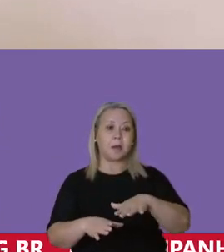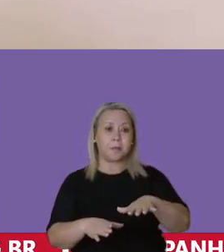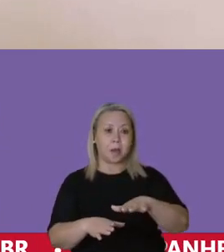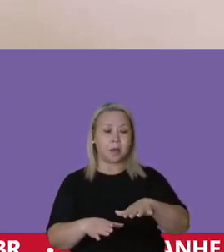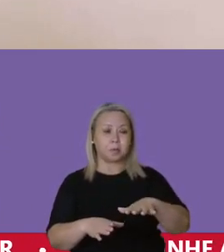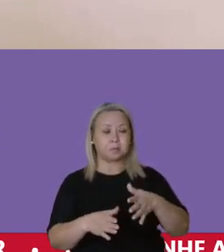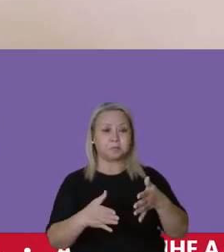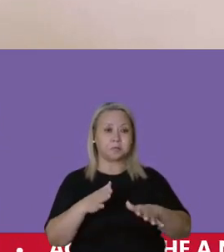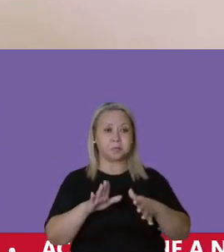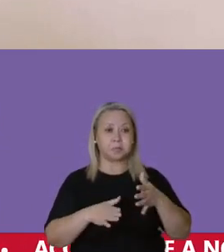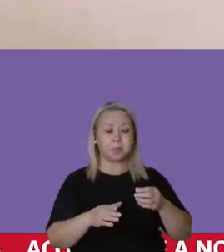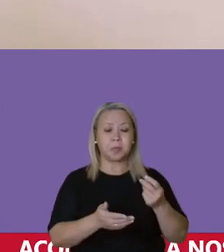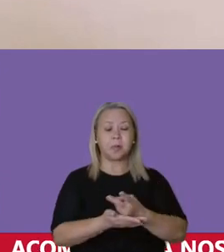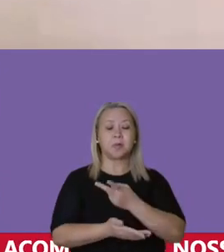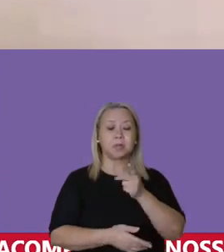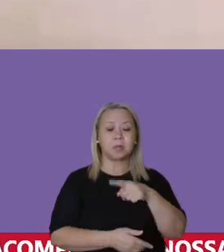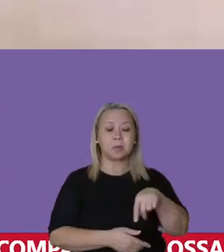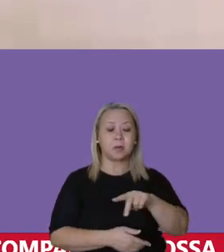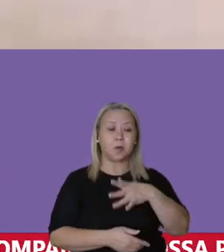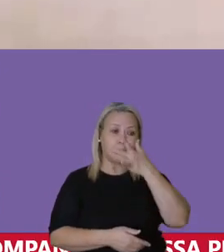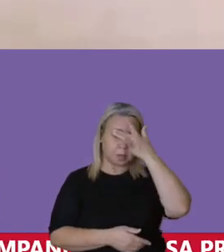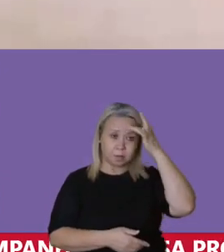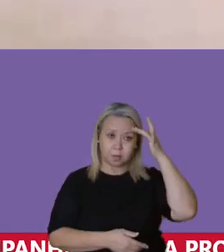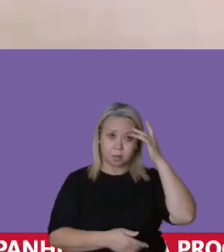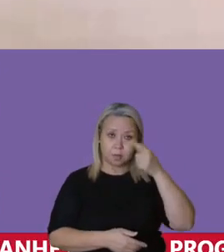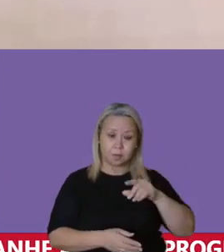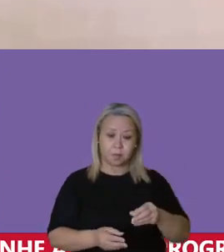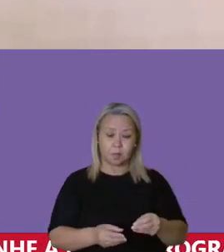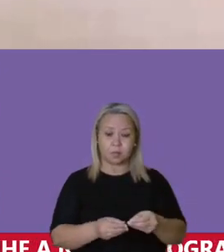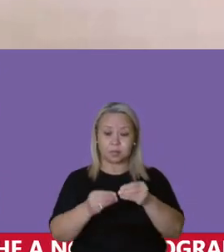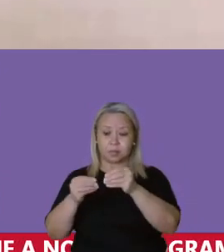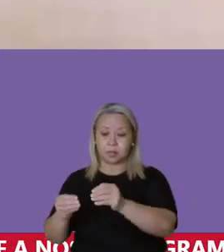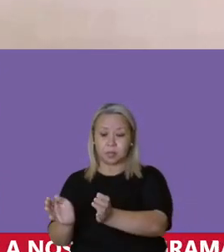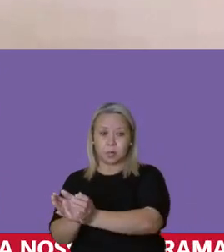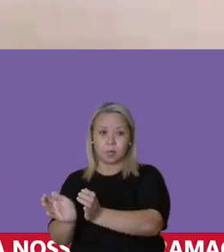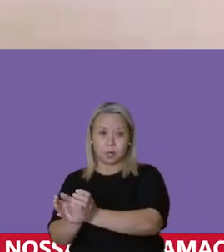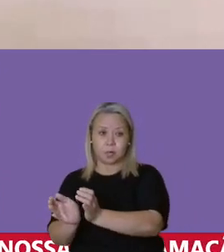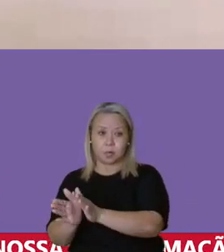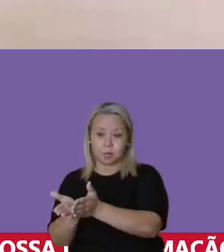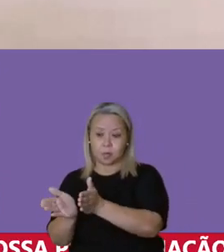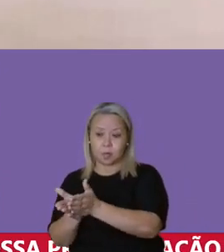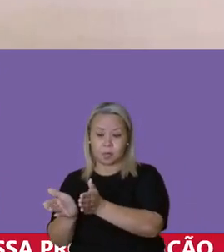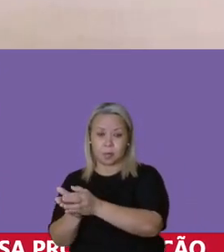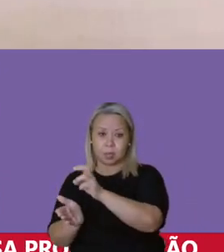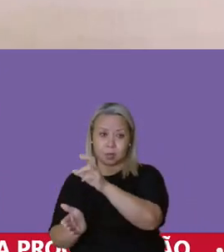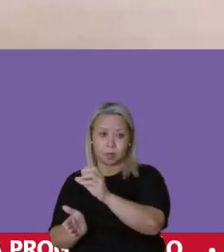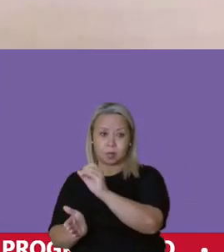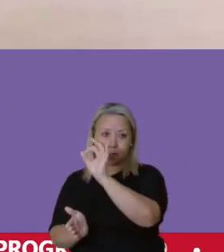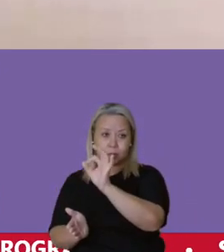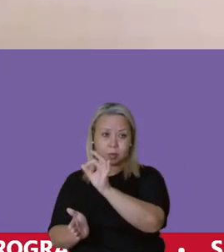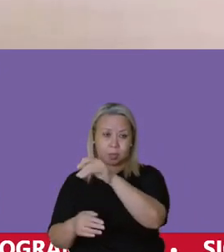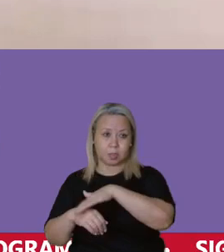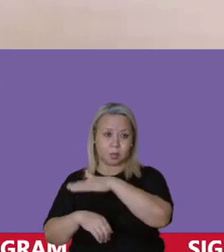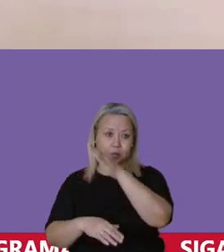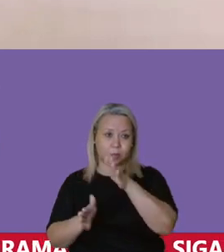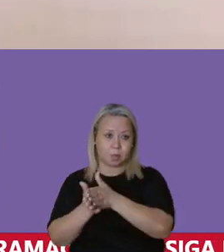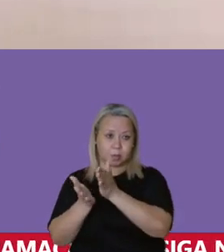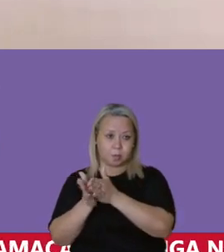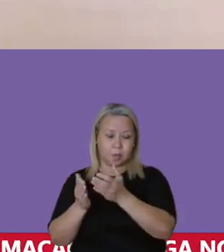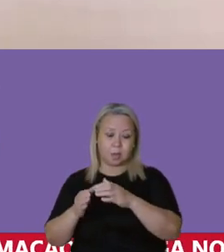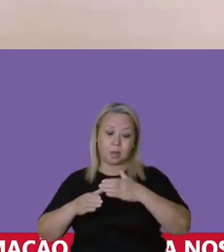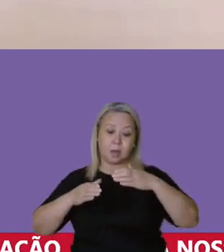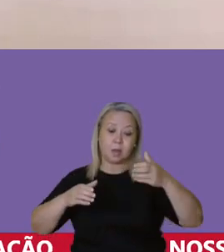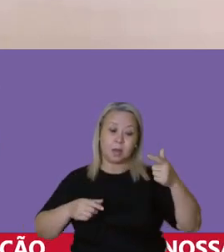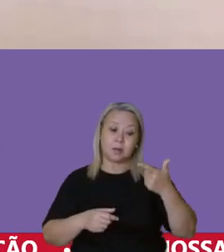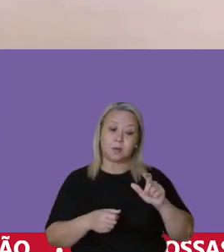e eles vão fazer, o que vai acontecer com essas pessoas? Eles vão para o grupo da pobreza, para os 50% mais pobres. Então, essa reforma da Previdência amplia